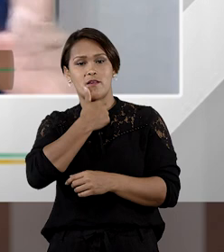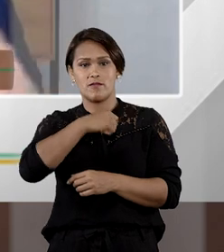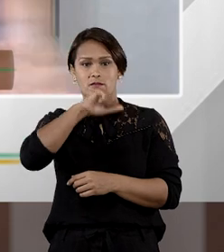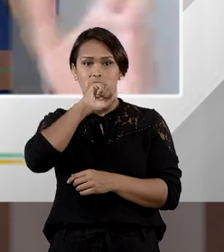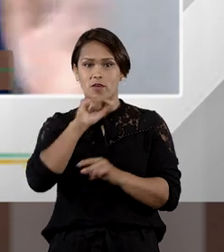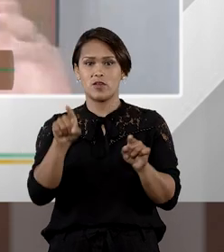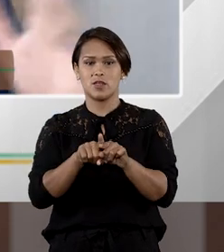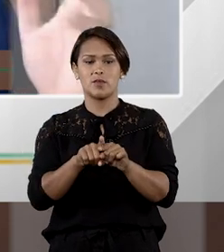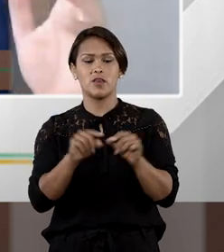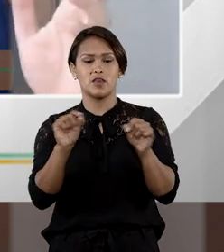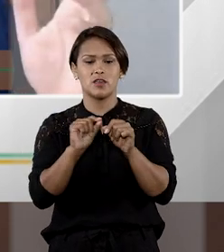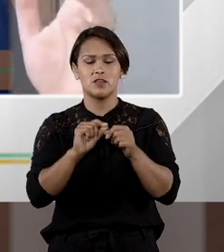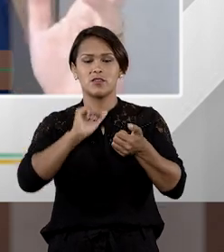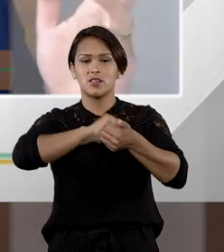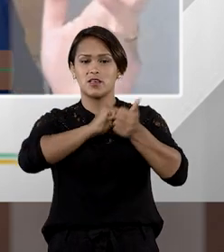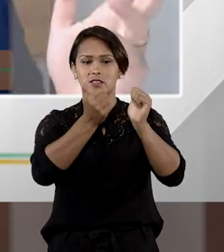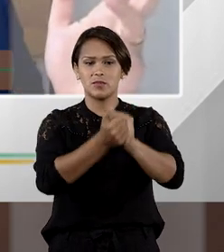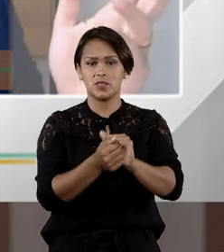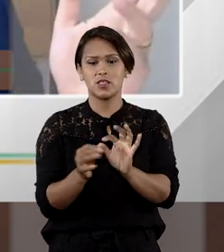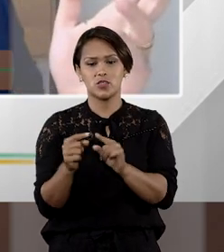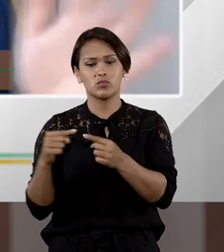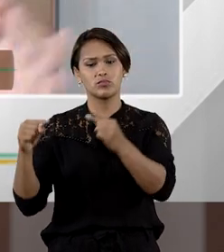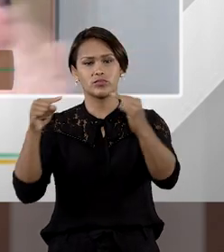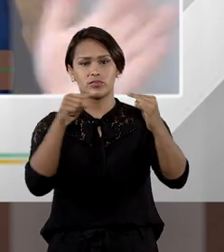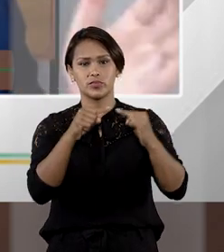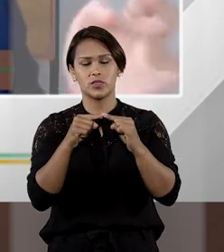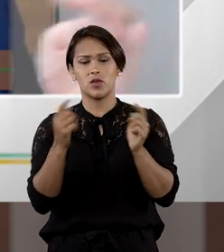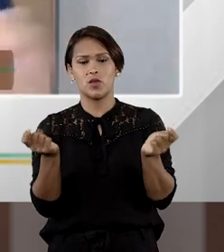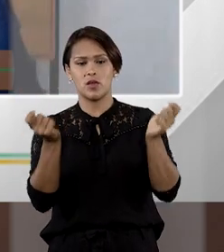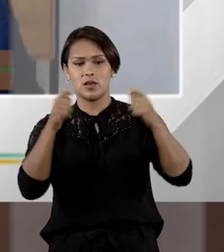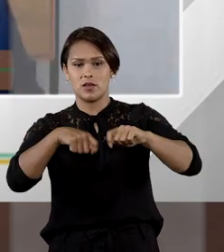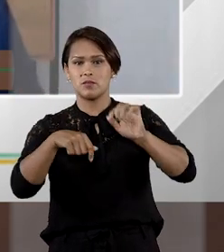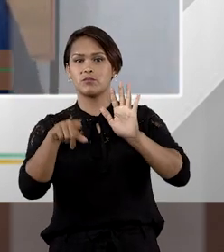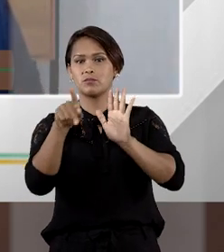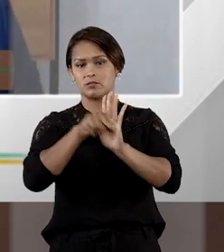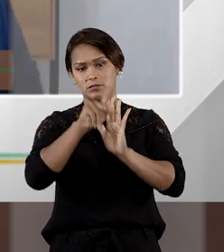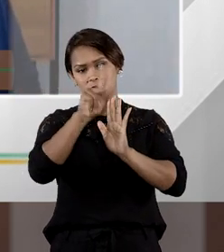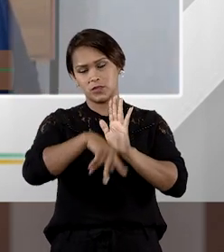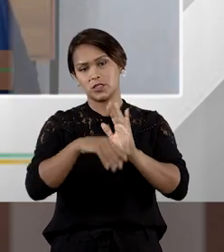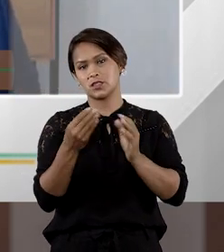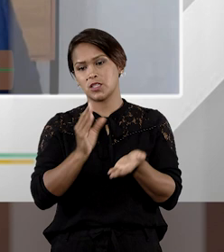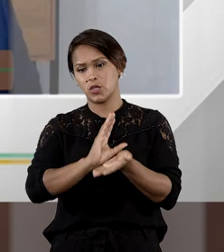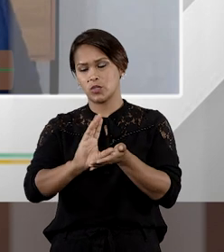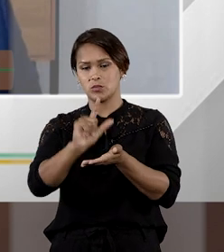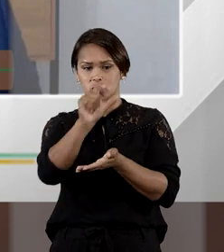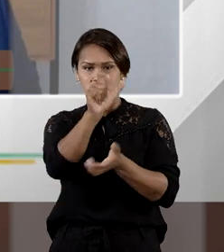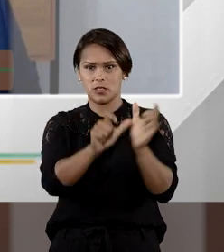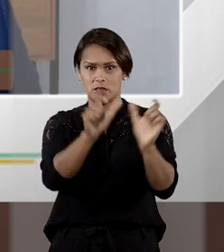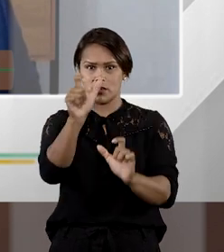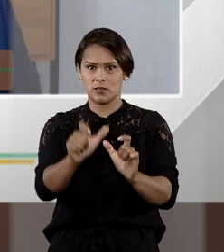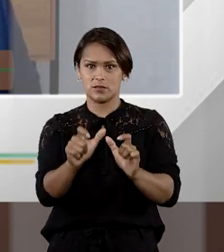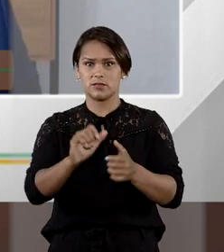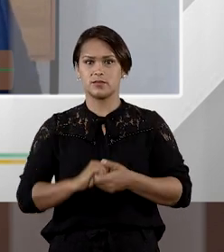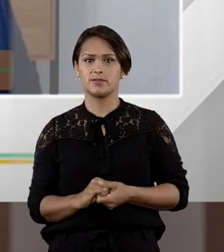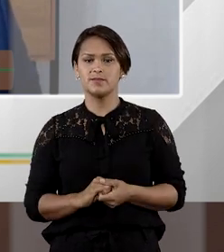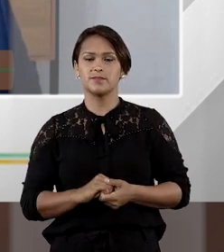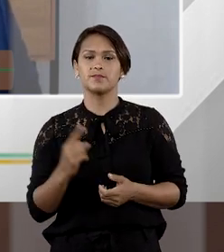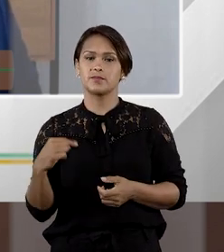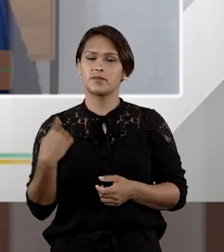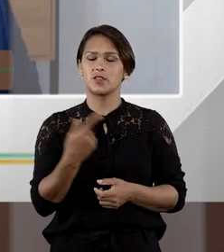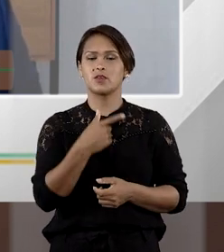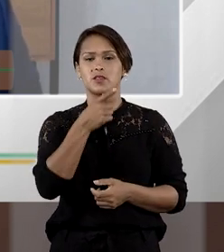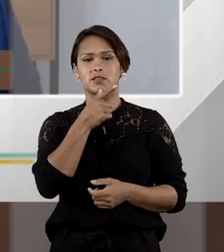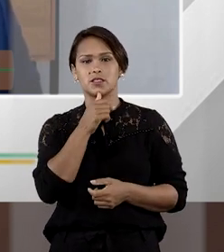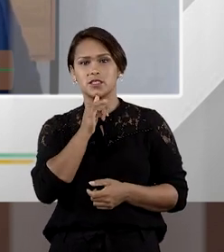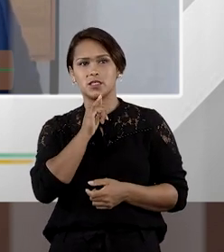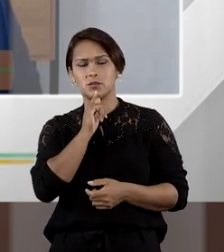socioafetiva e fazer as adaptações de acordo com a capacidade contributiva de cada um. Nós temos, por